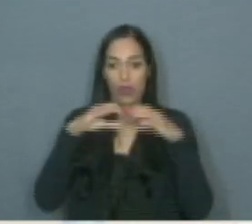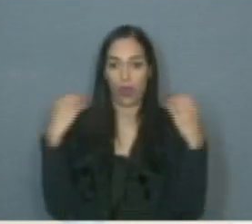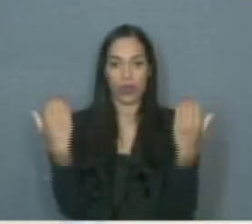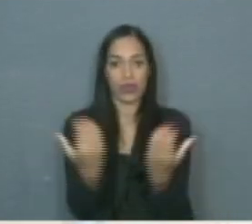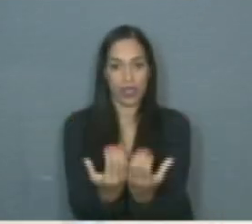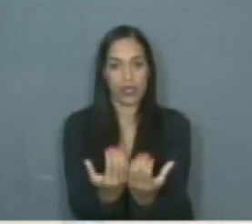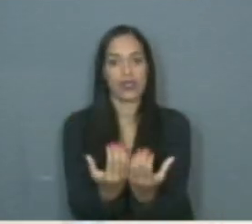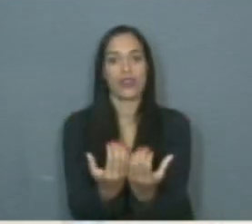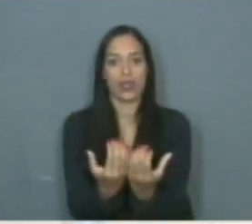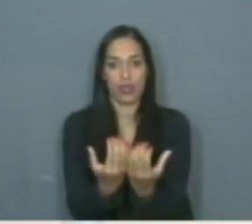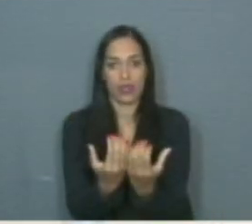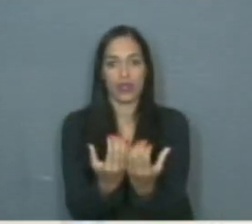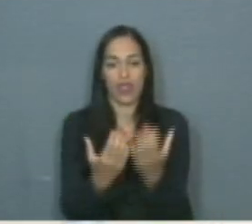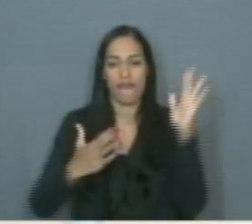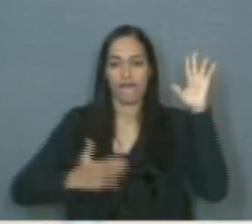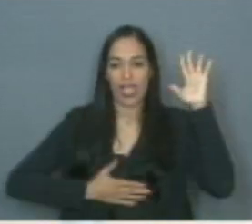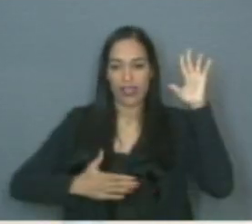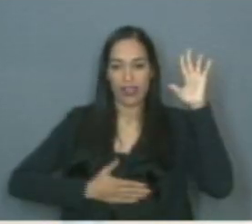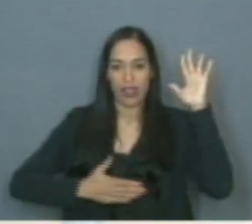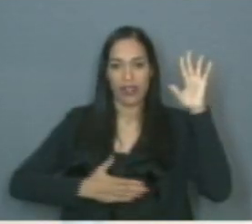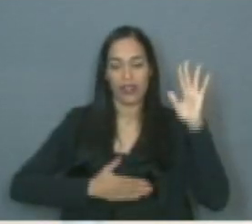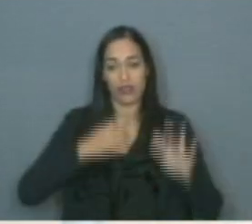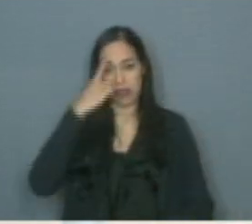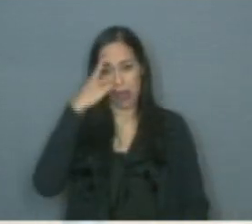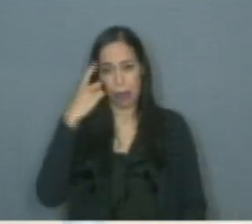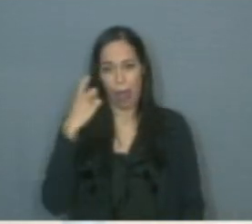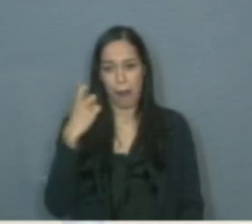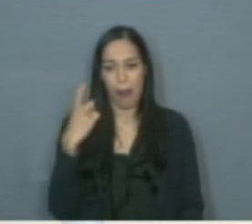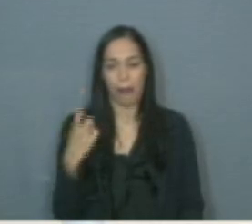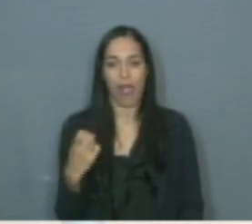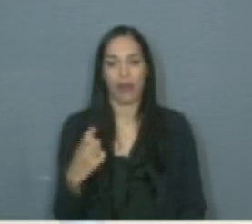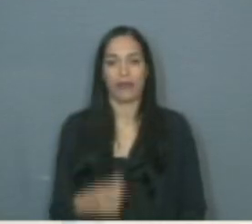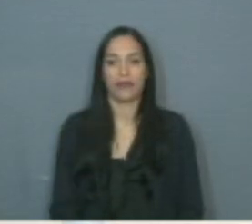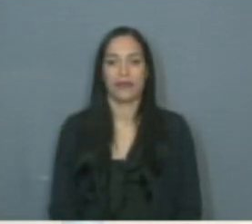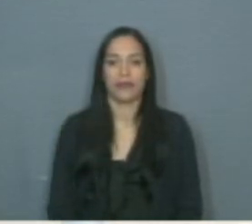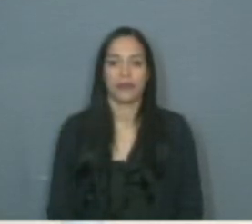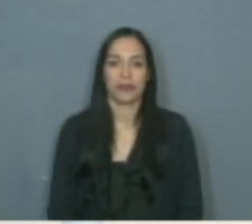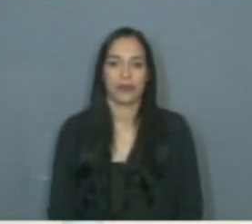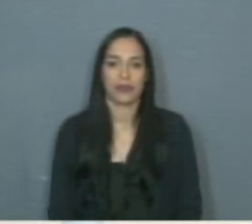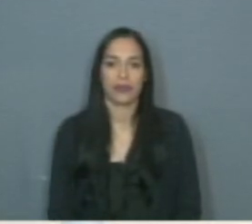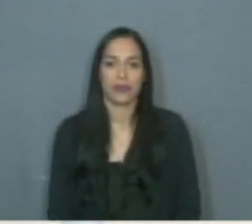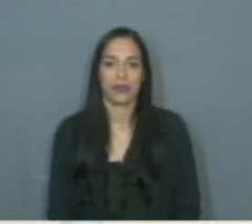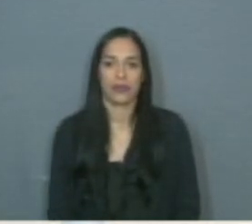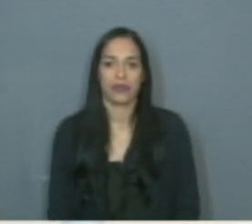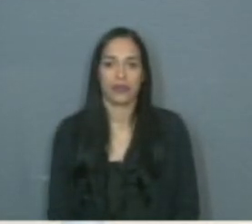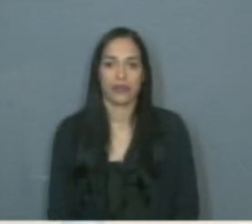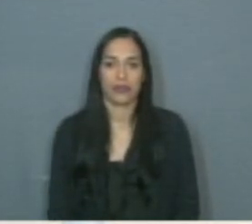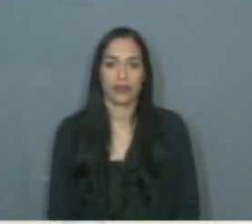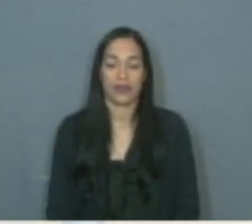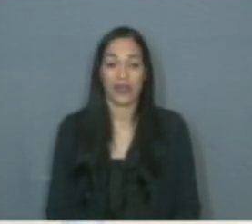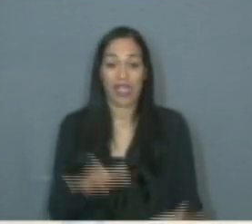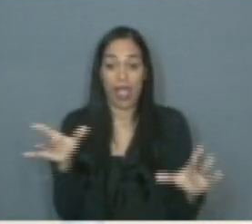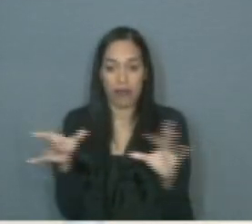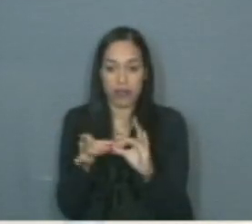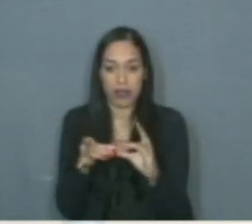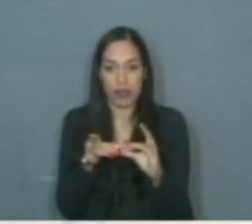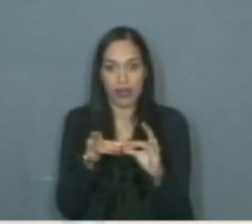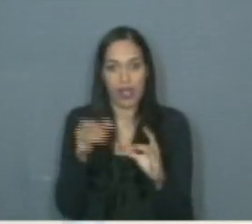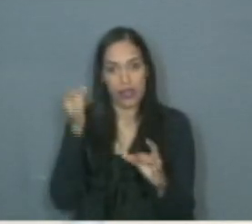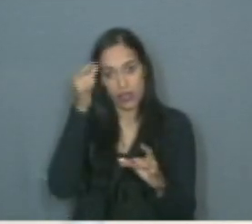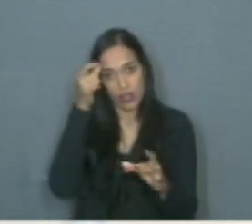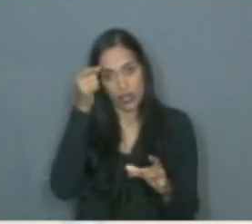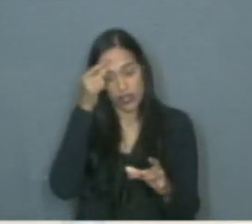vandalismo do mais grosseiro e nojento, que liga à ideologia da extrema-direita.